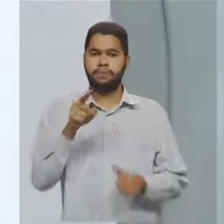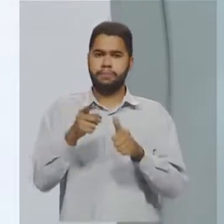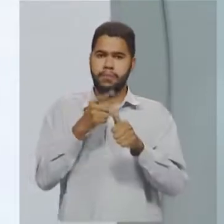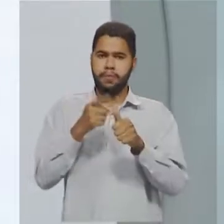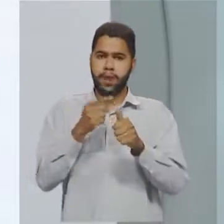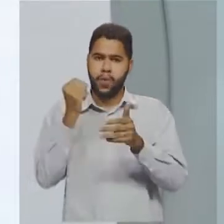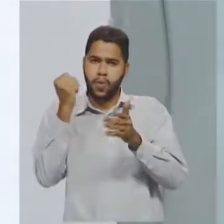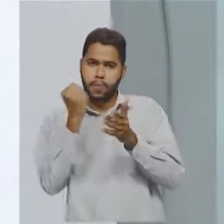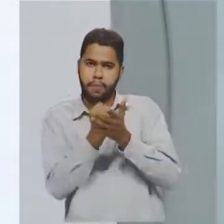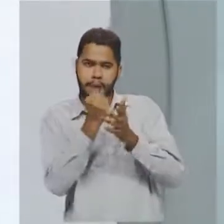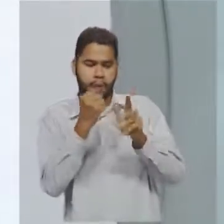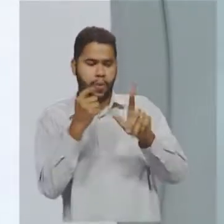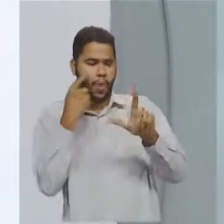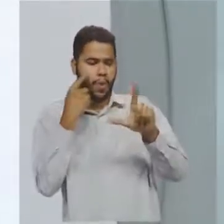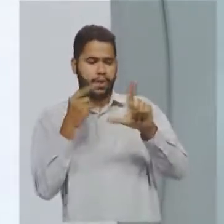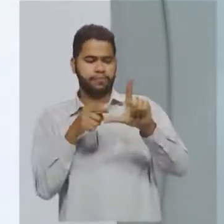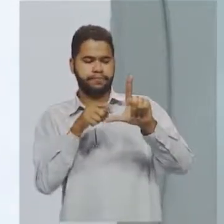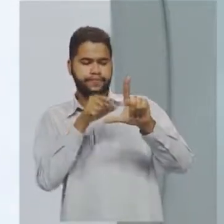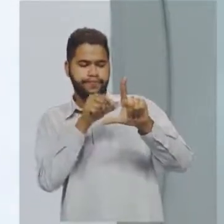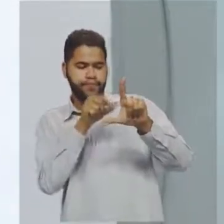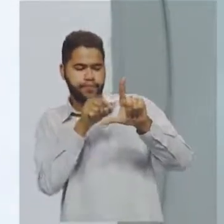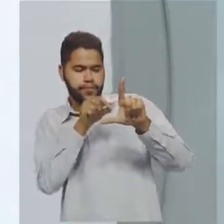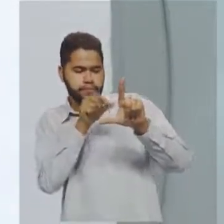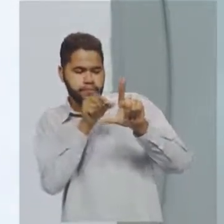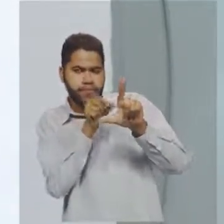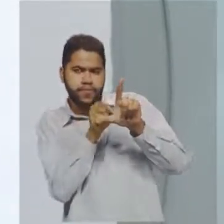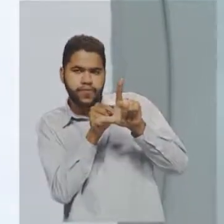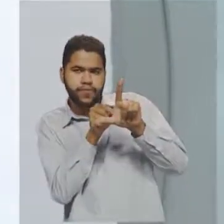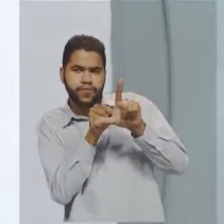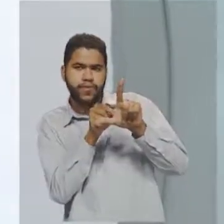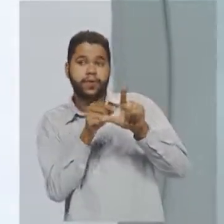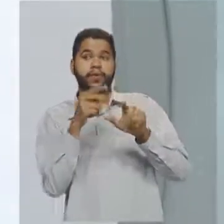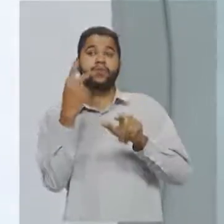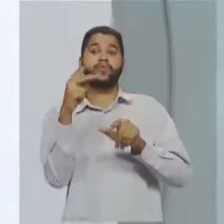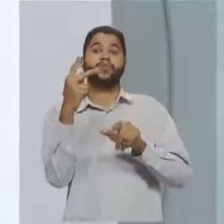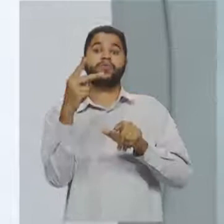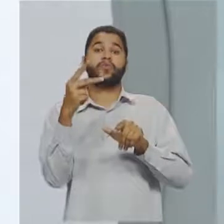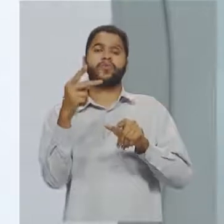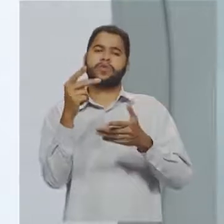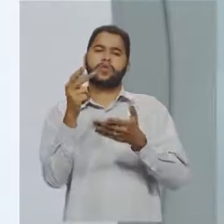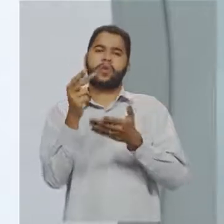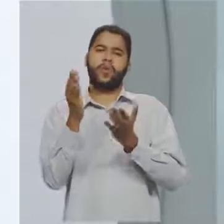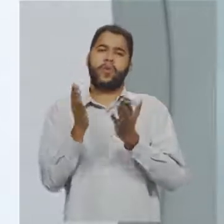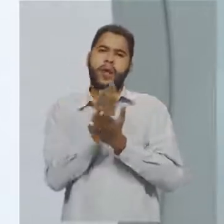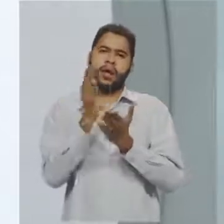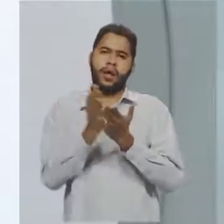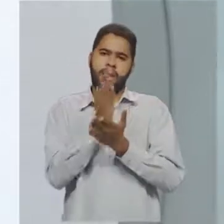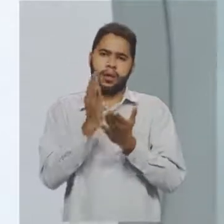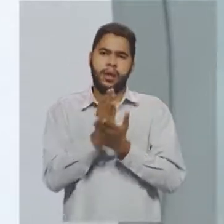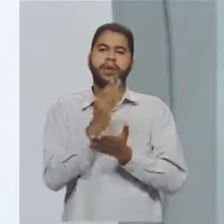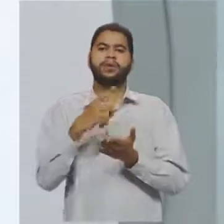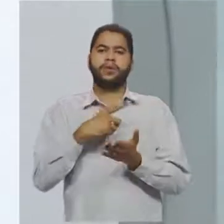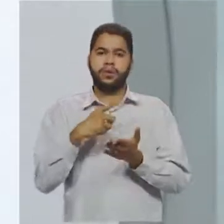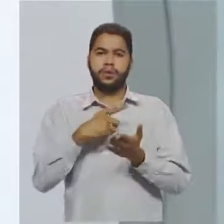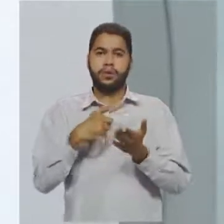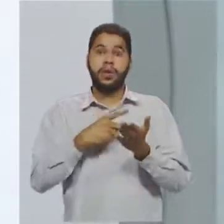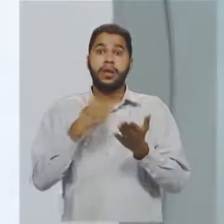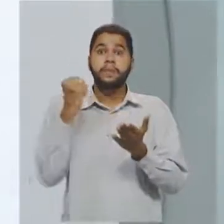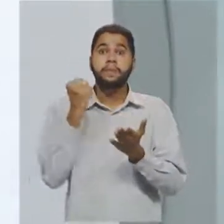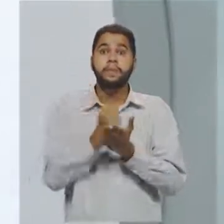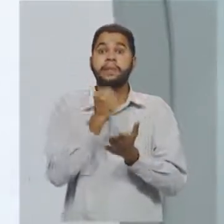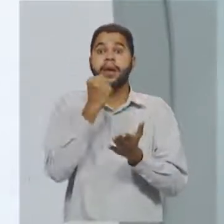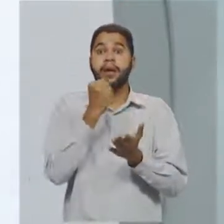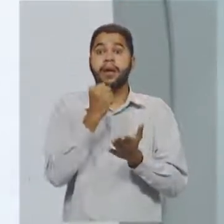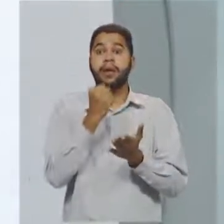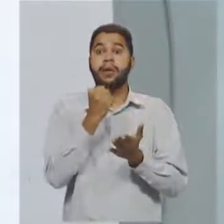marco, né, fazer a sua marcação no seu caderno, né? Eu tenho que ter esse marco porque